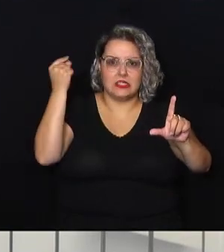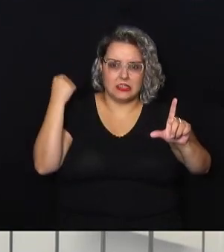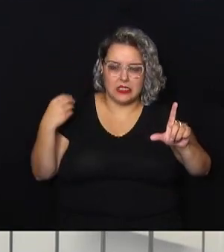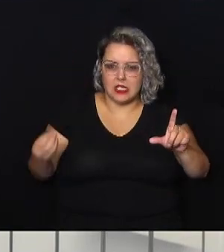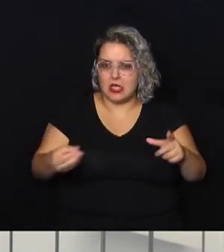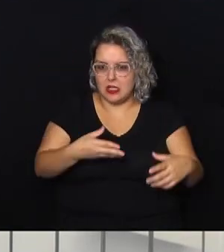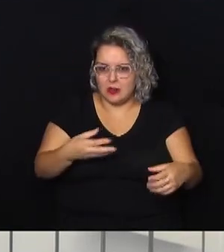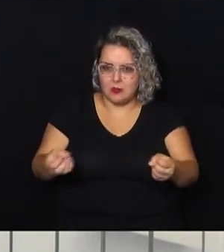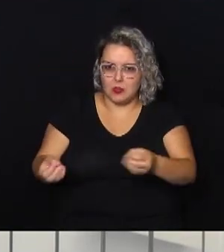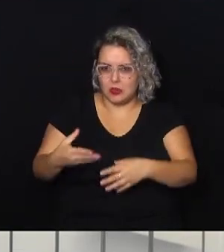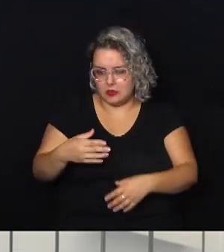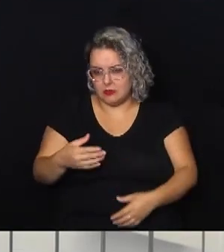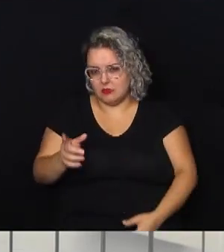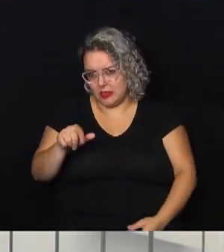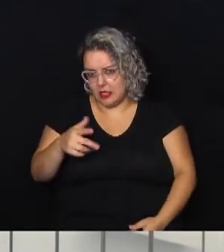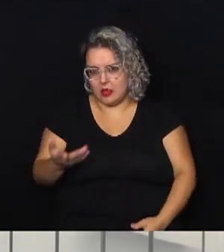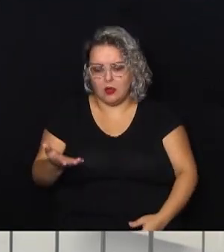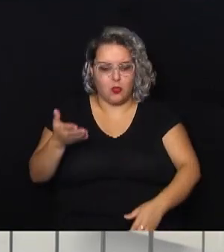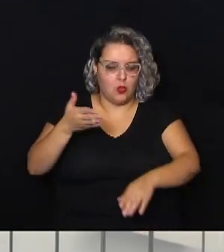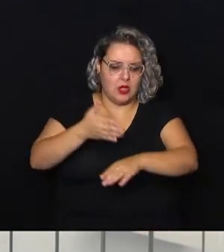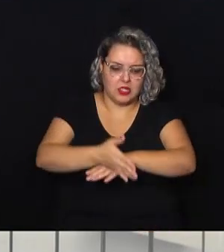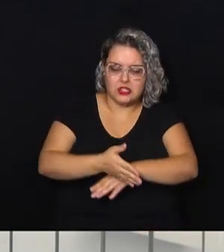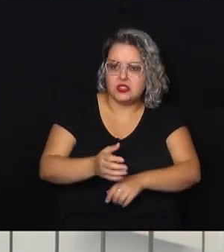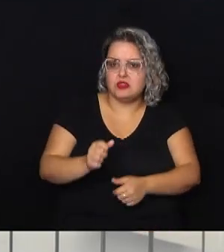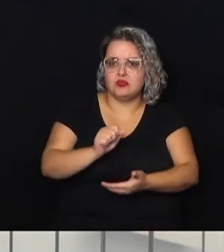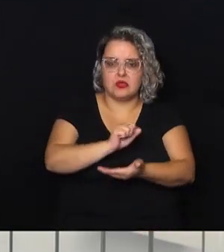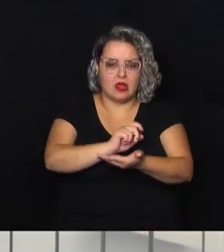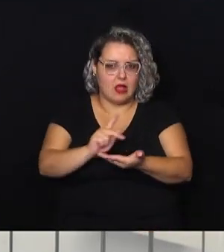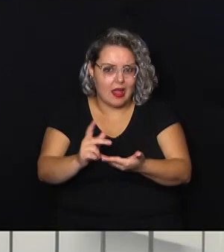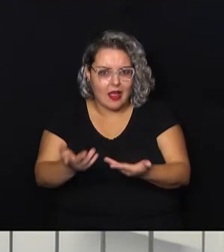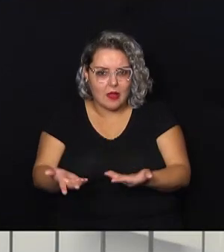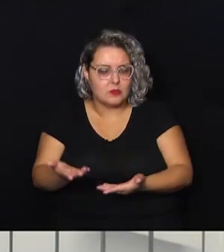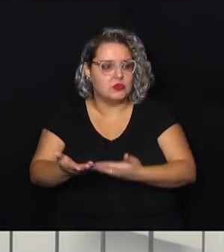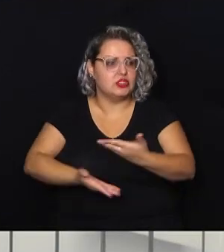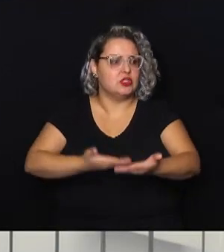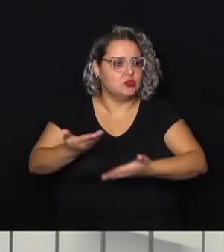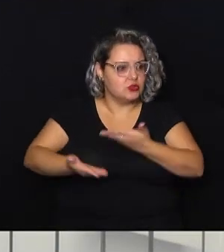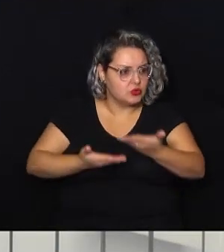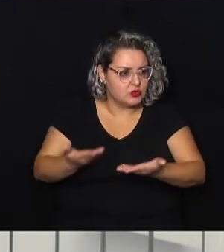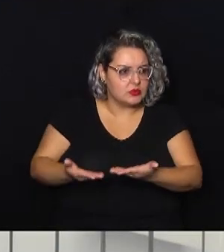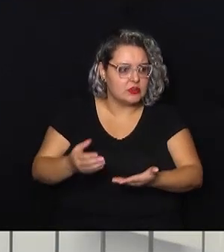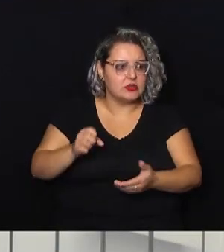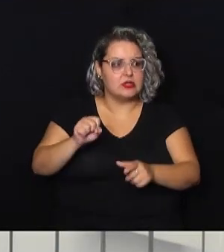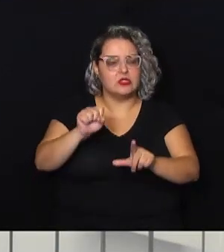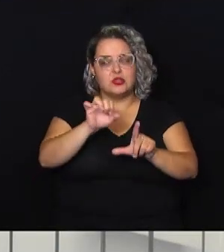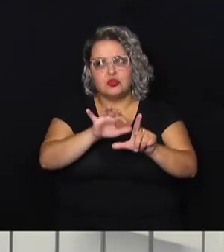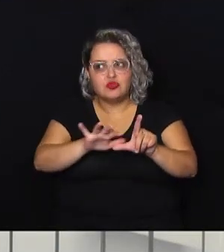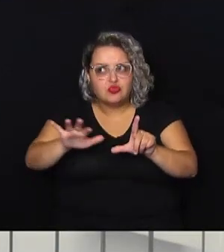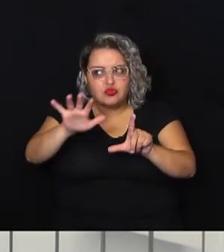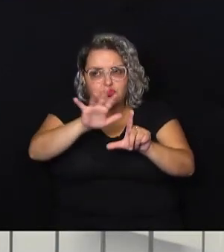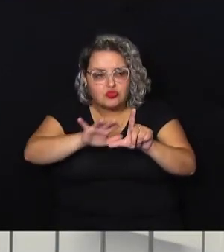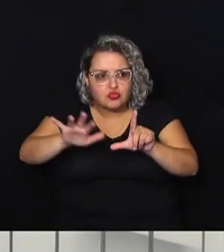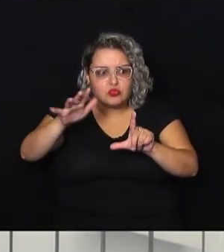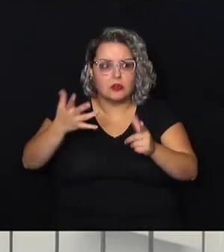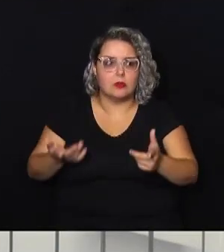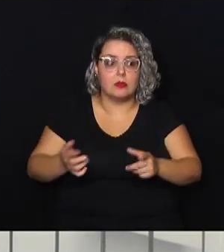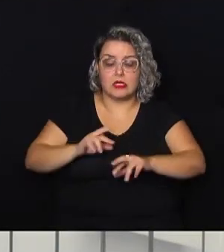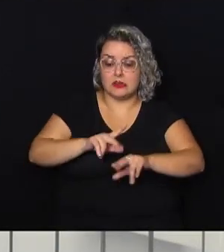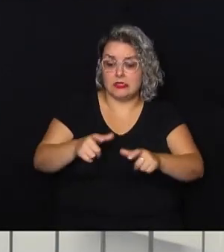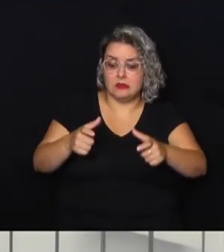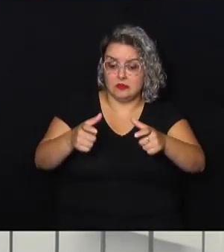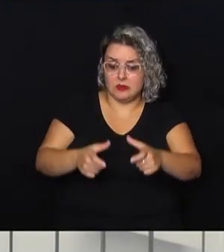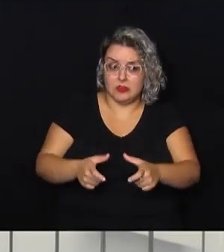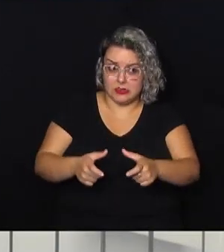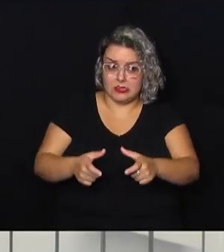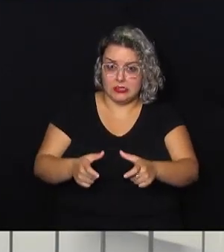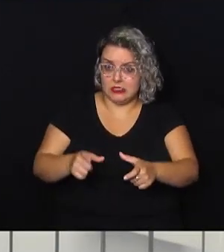mais recentes, com acesso a aplicativos, aos serviços de streaming, só que diversos aparelhos